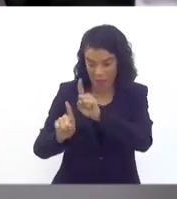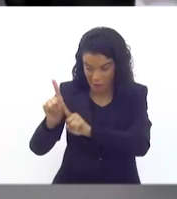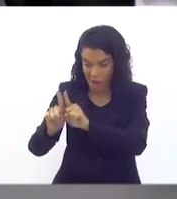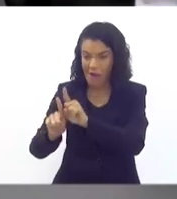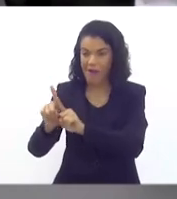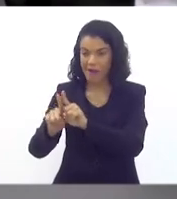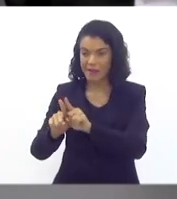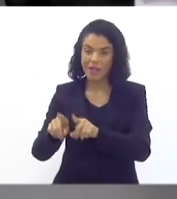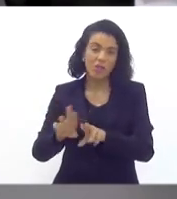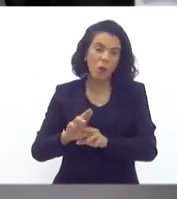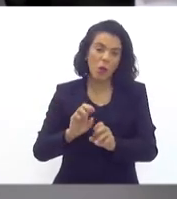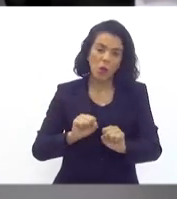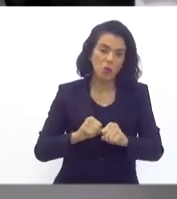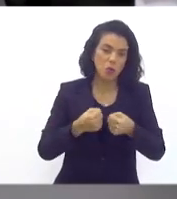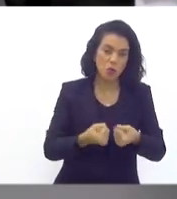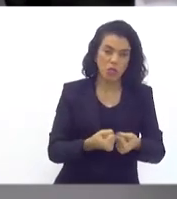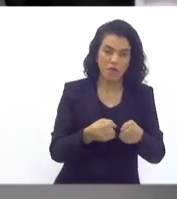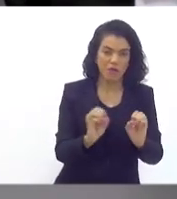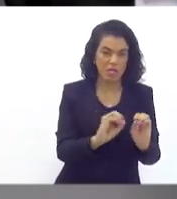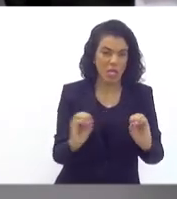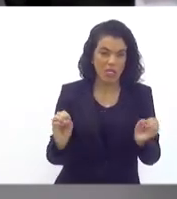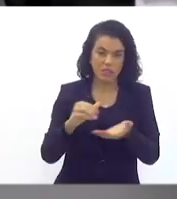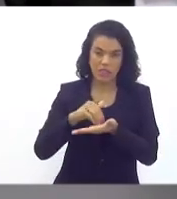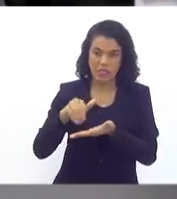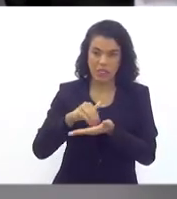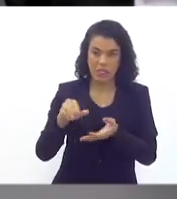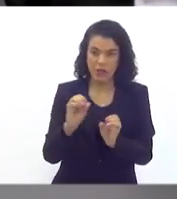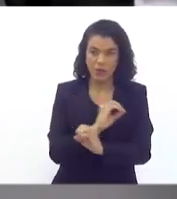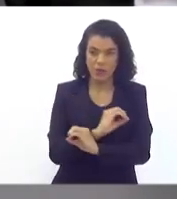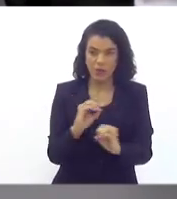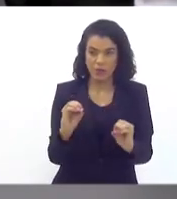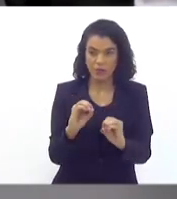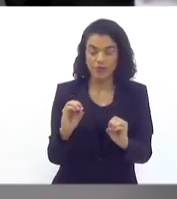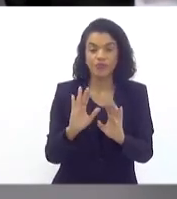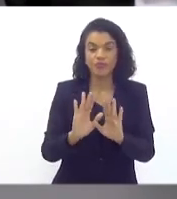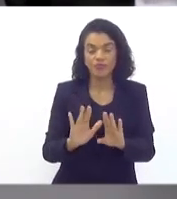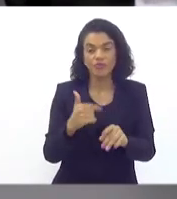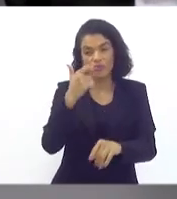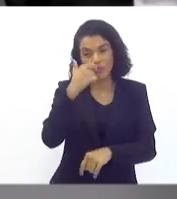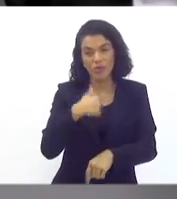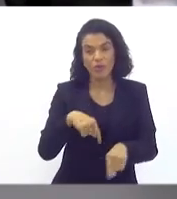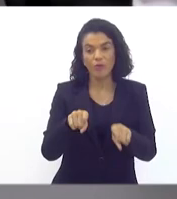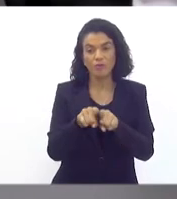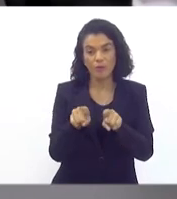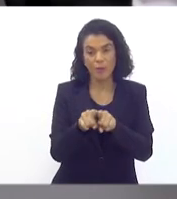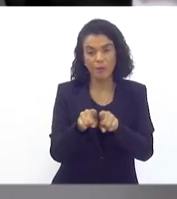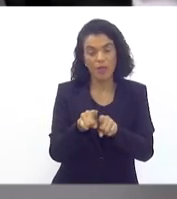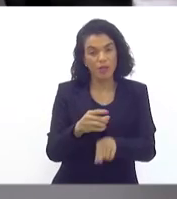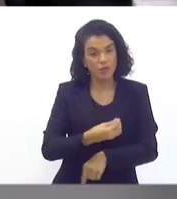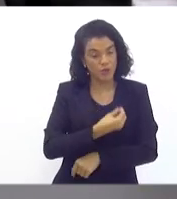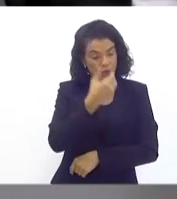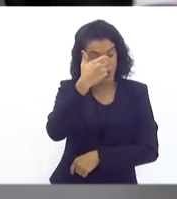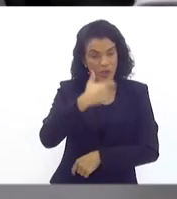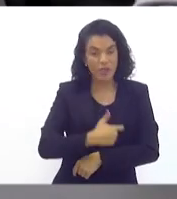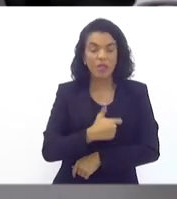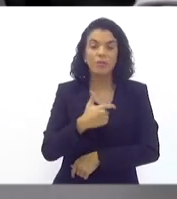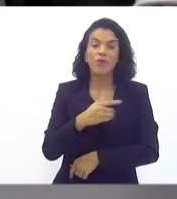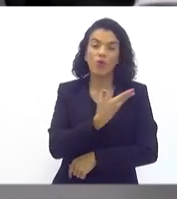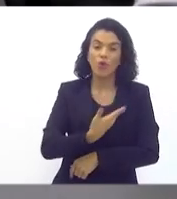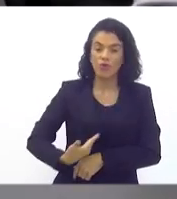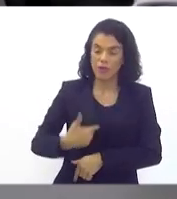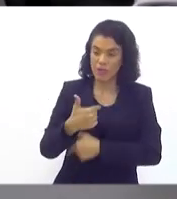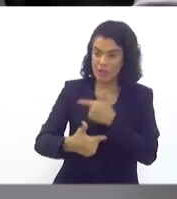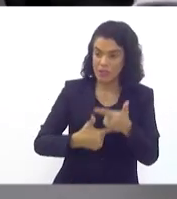não tô aqui para defender nenhuma secretário certo mas eu também estou aqui para que o governo trabalhe junto